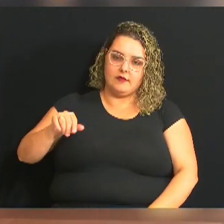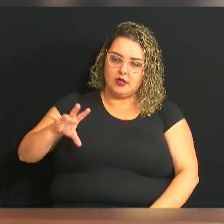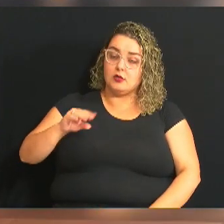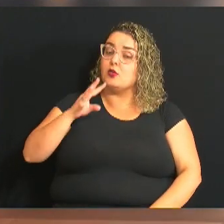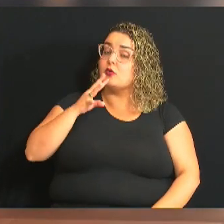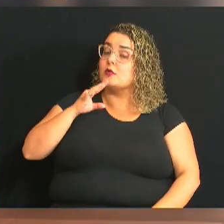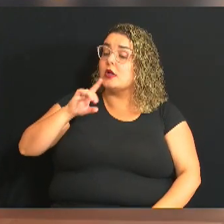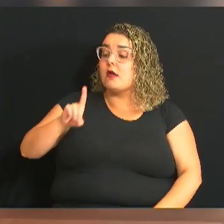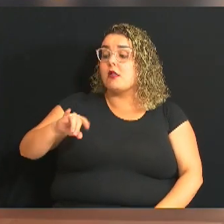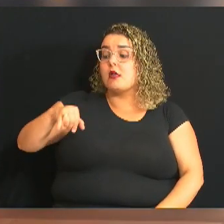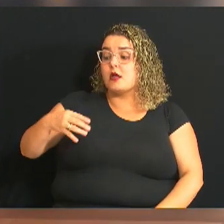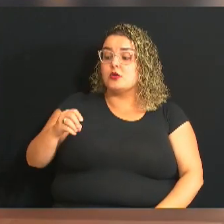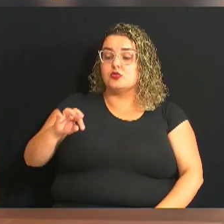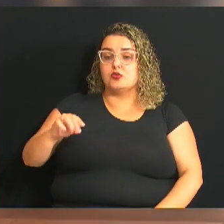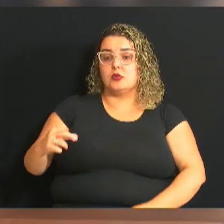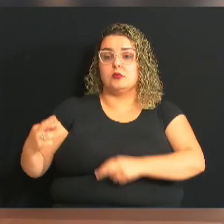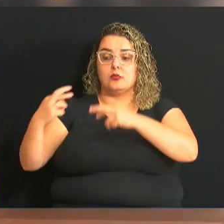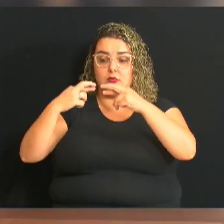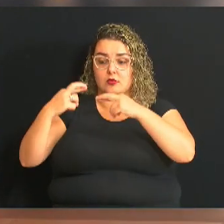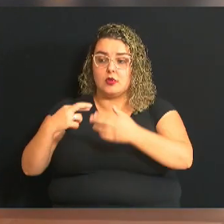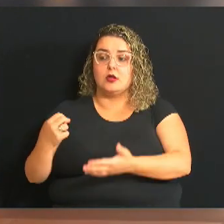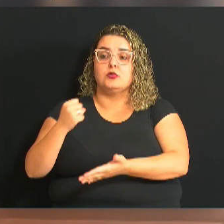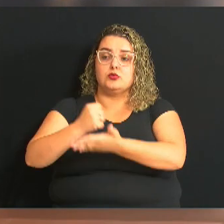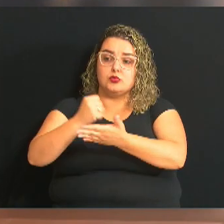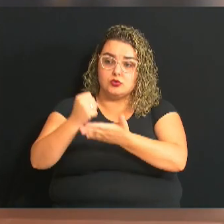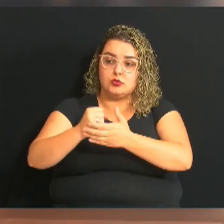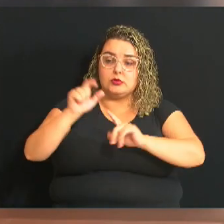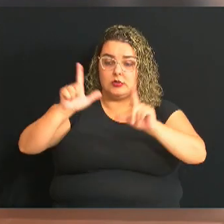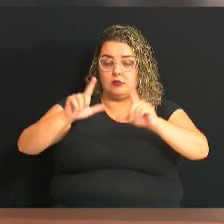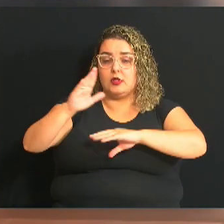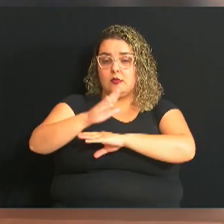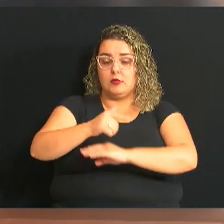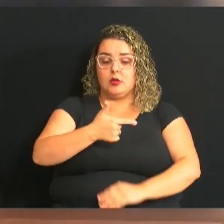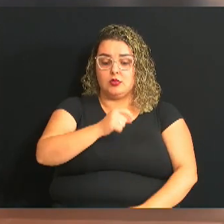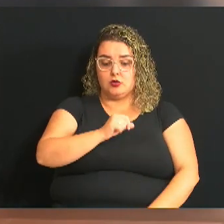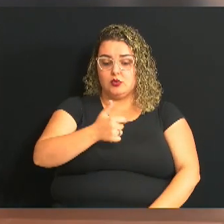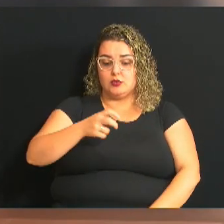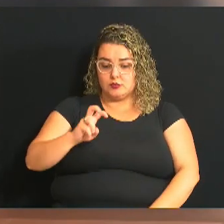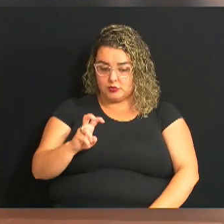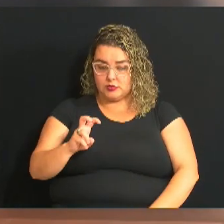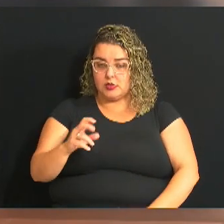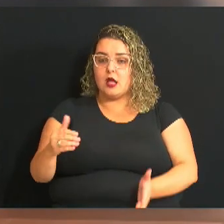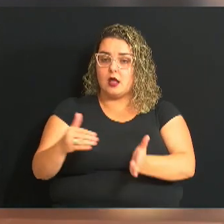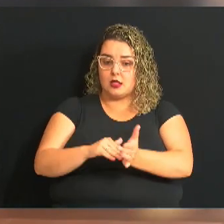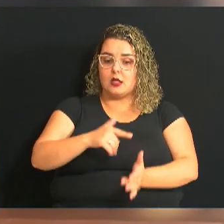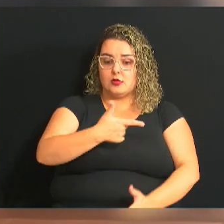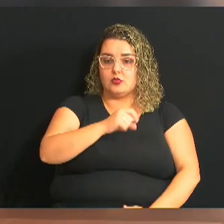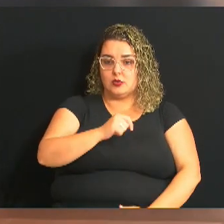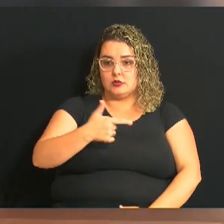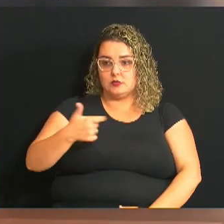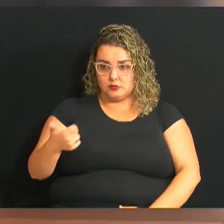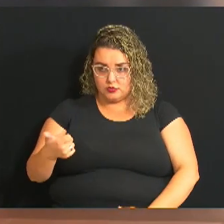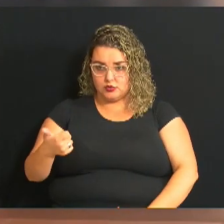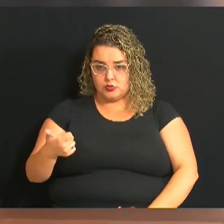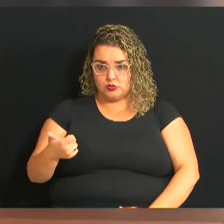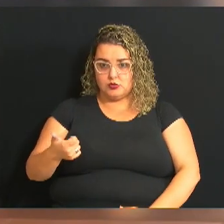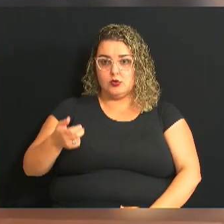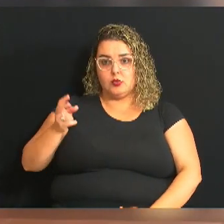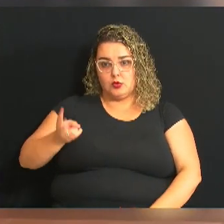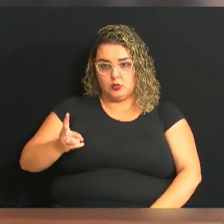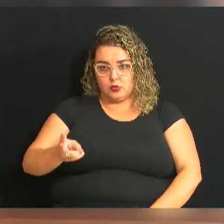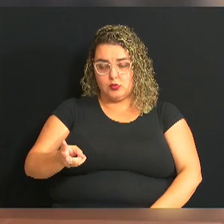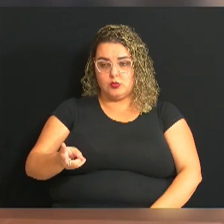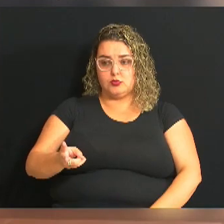que foi fiscal do contrato da TV Câmara entre 2015 e 2021, mantido entre